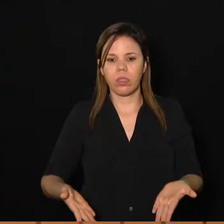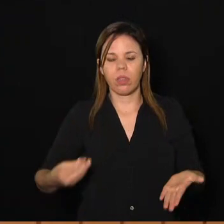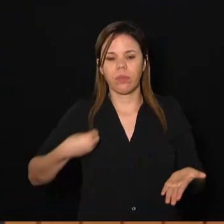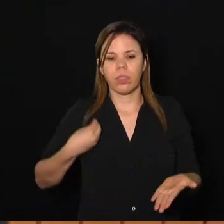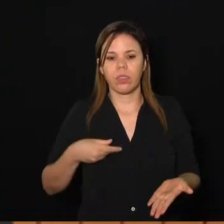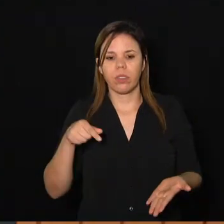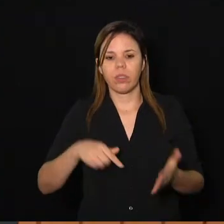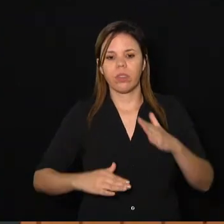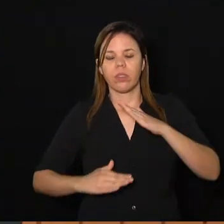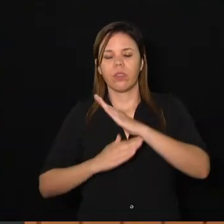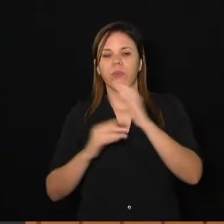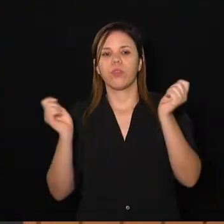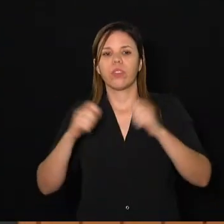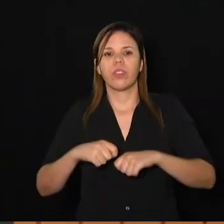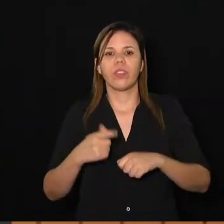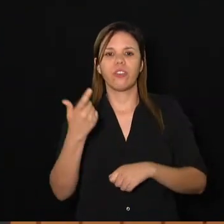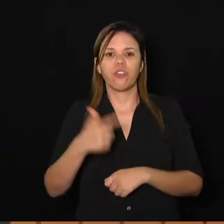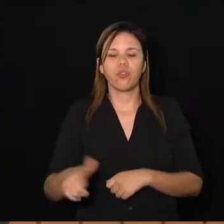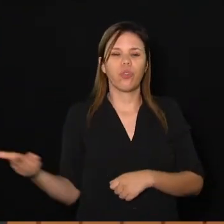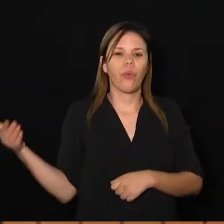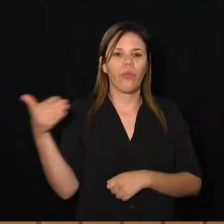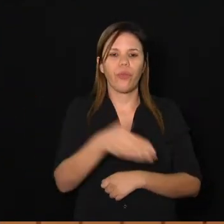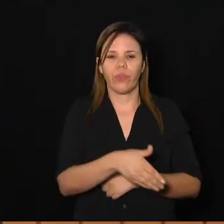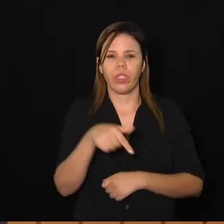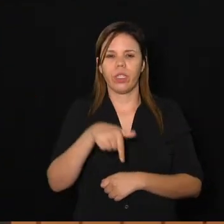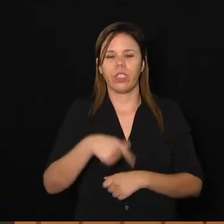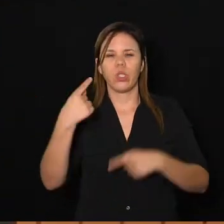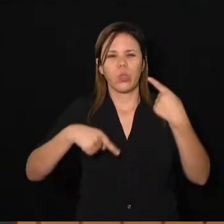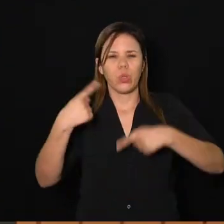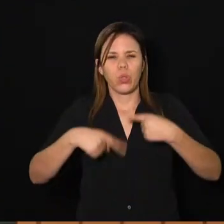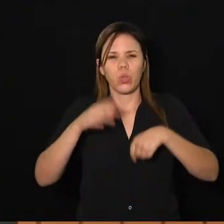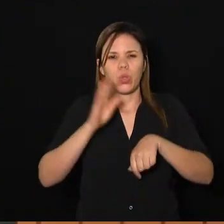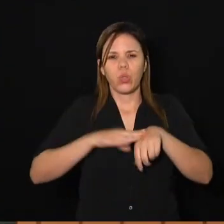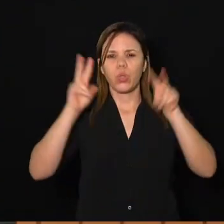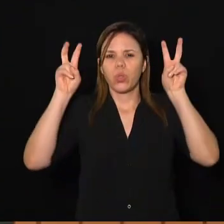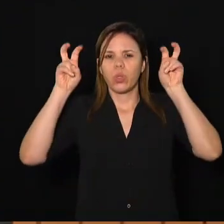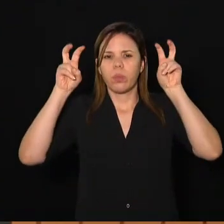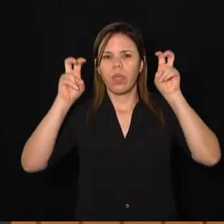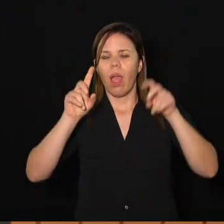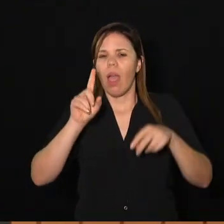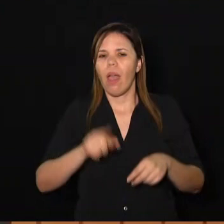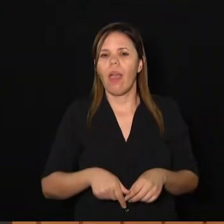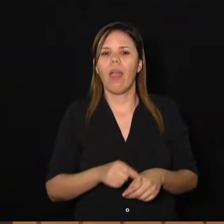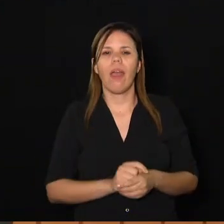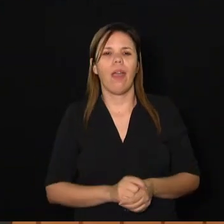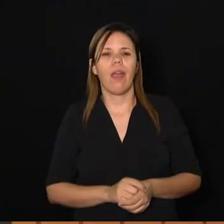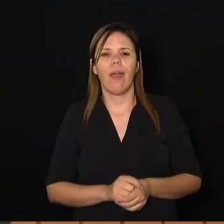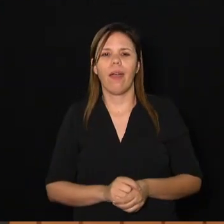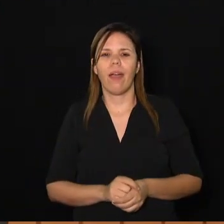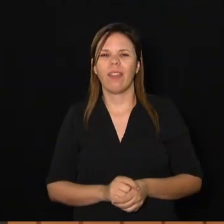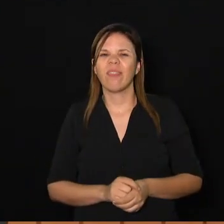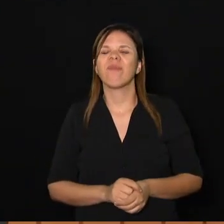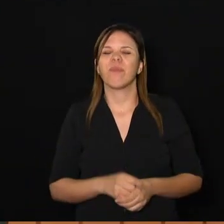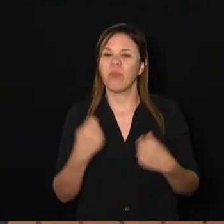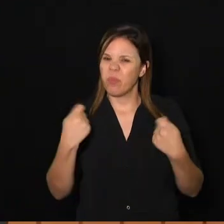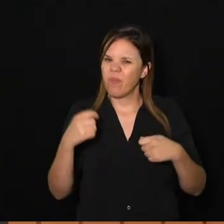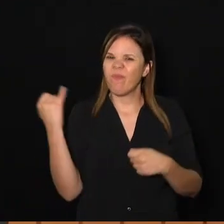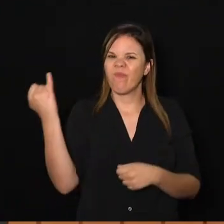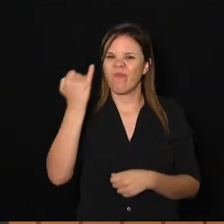poder vir aqui novamente discutir um pouco a respeito do assunto que é de fato um assunto relevante